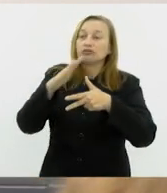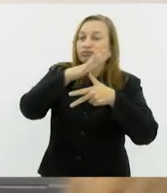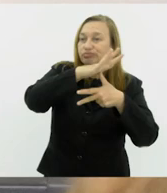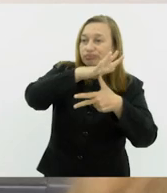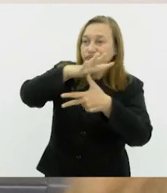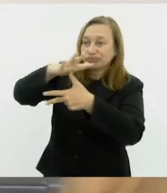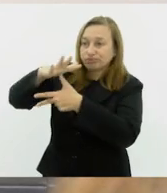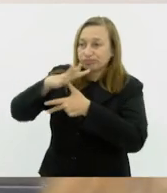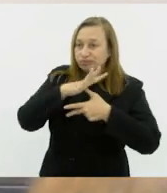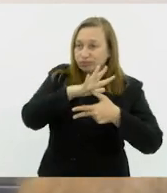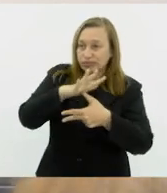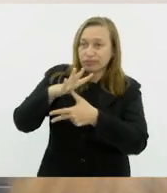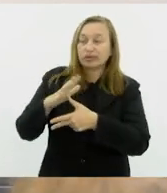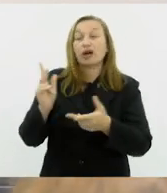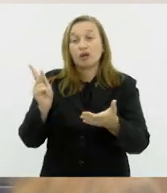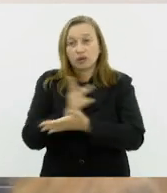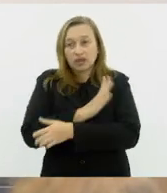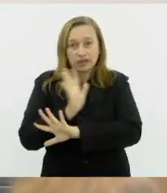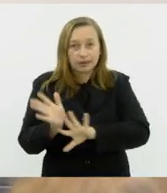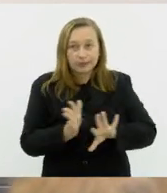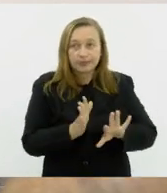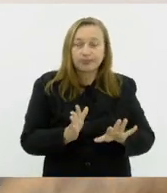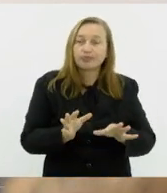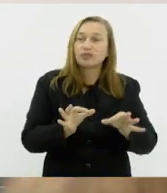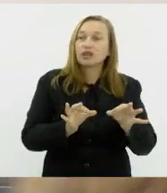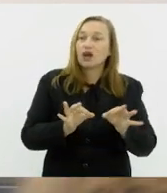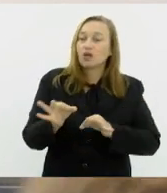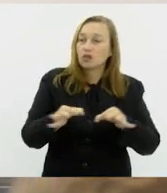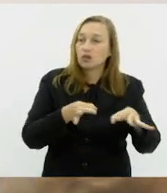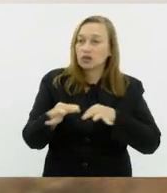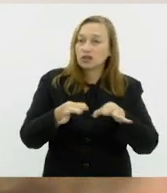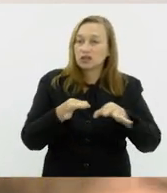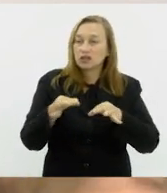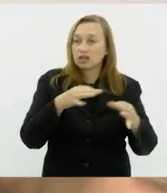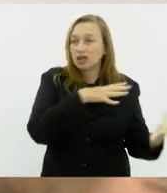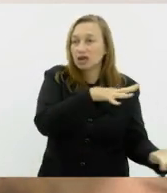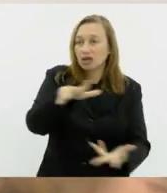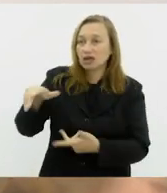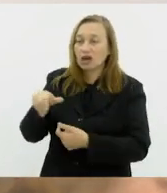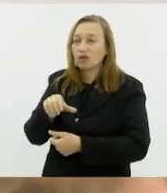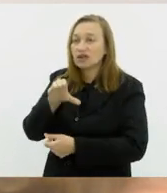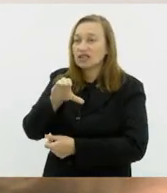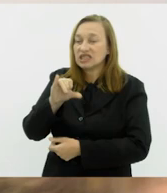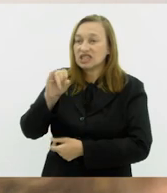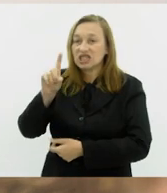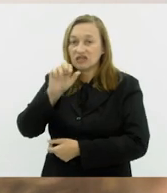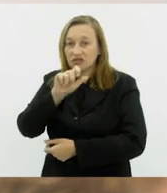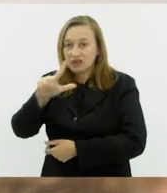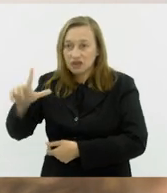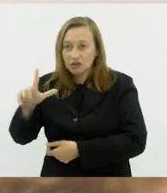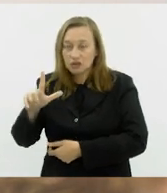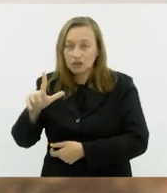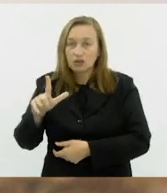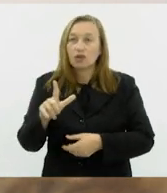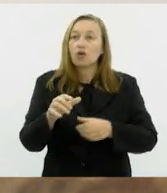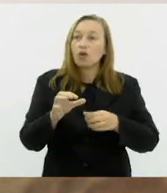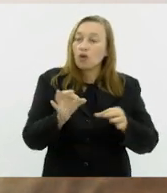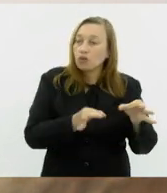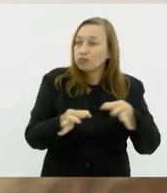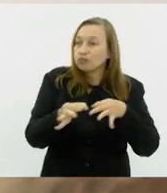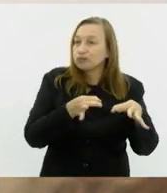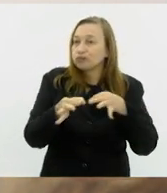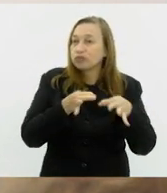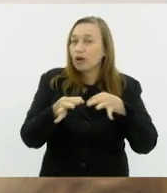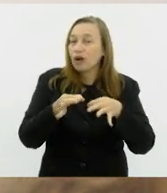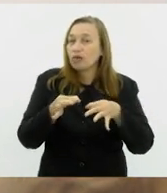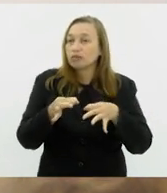essas aeronaves. A Organização Internacional da Aviação Civil é uma agência especializada das Nações Unidas responsável pela